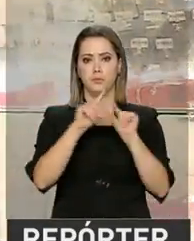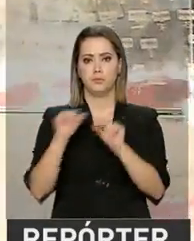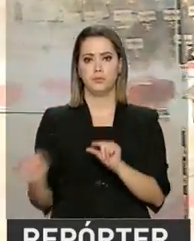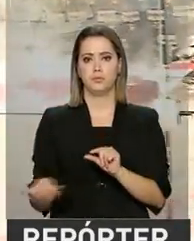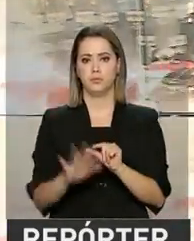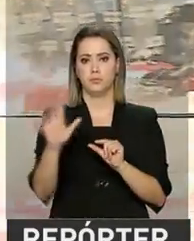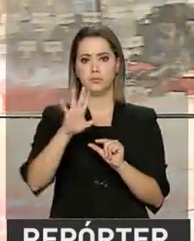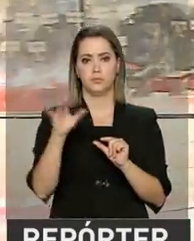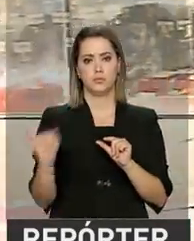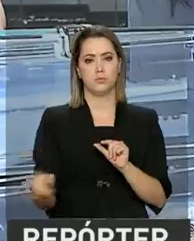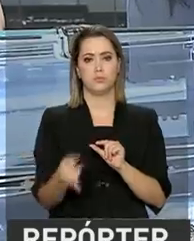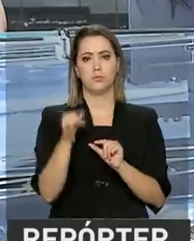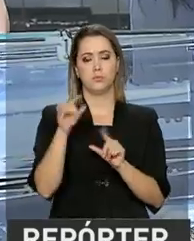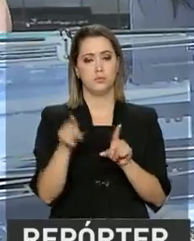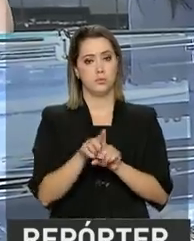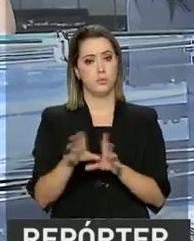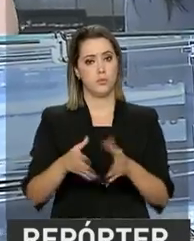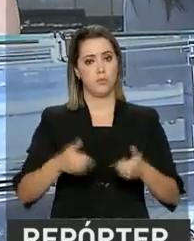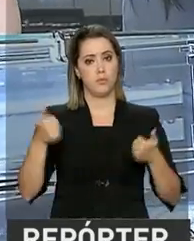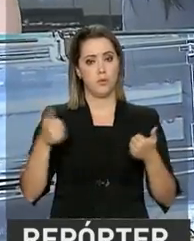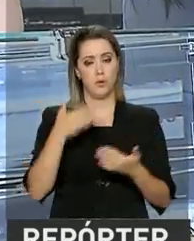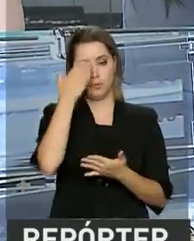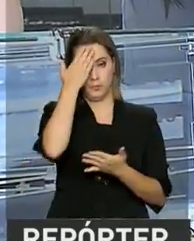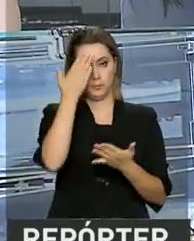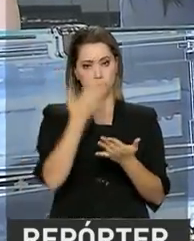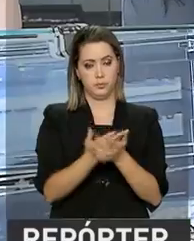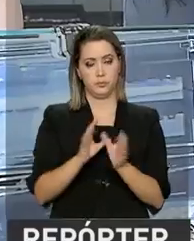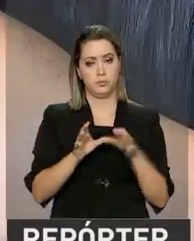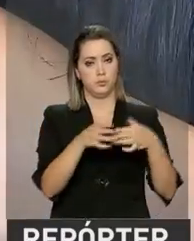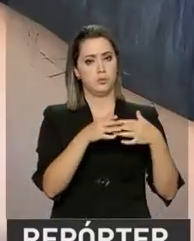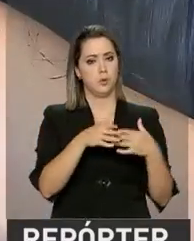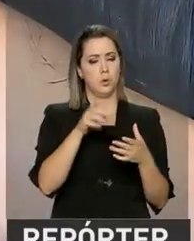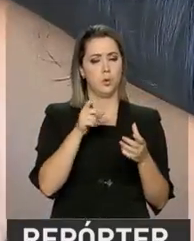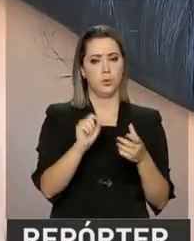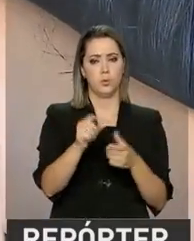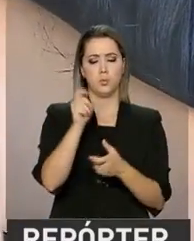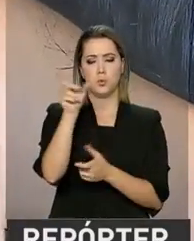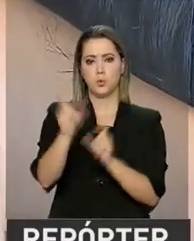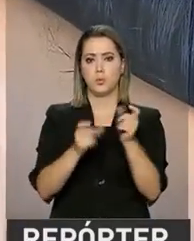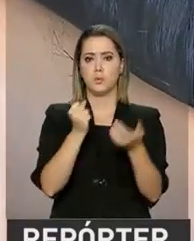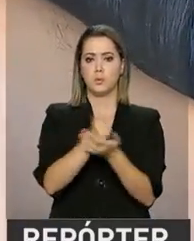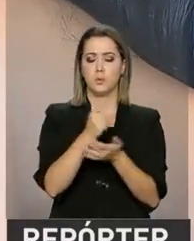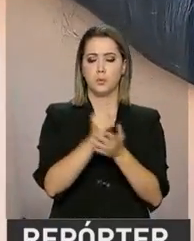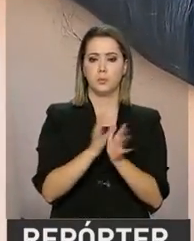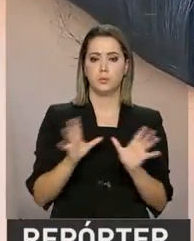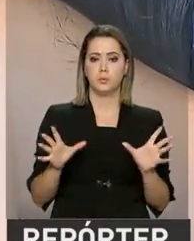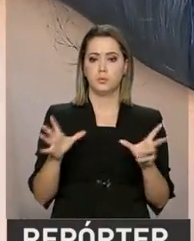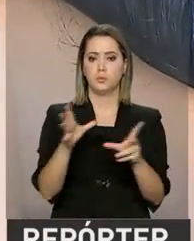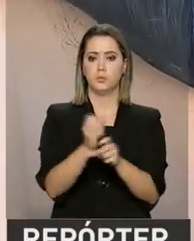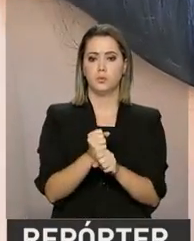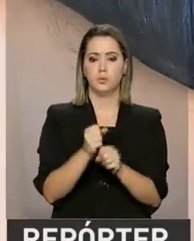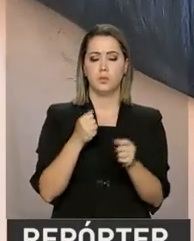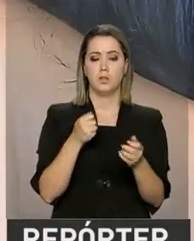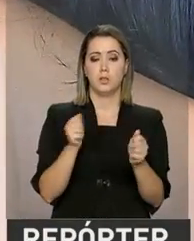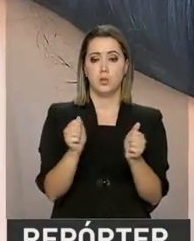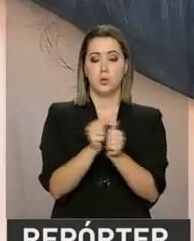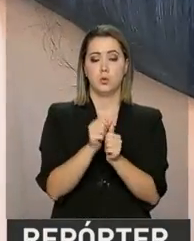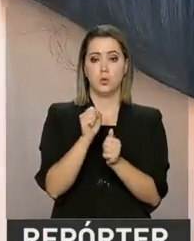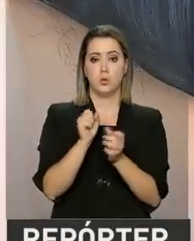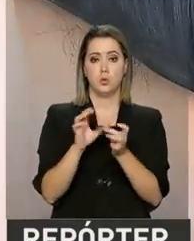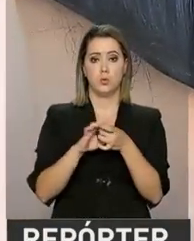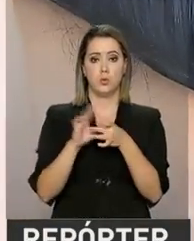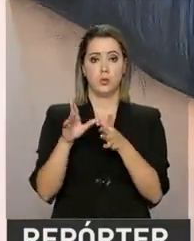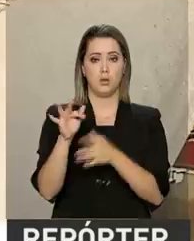inflação dos juros e a melhoria da confiança dos consumidores somada à liberação de saques das contas inativas